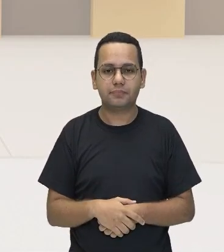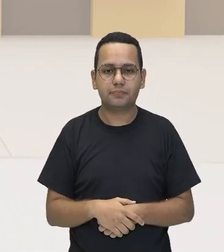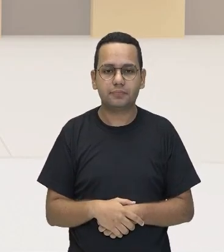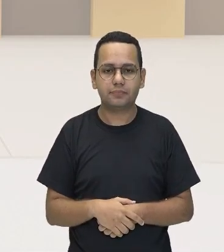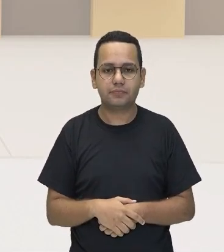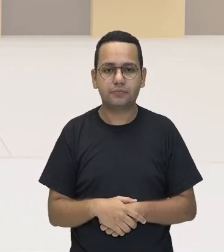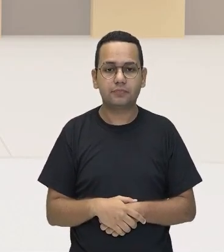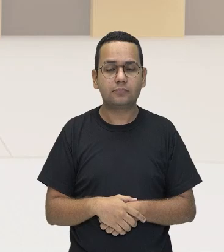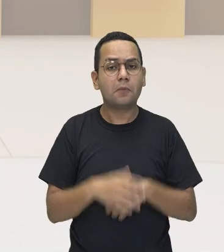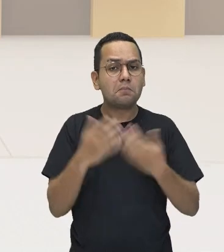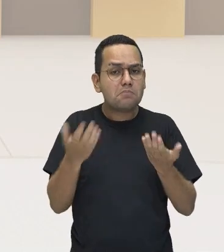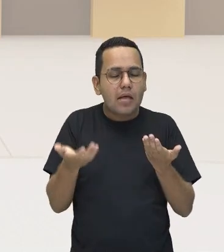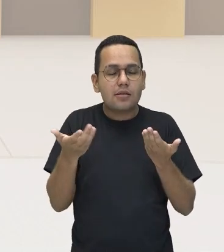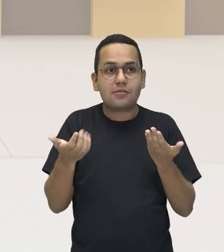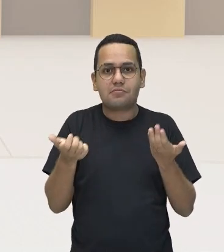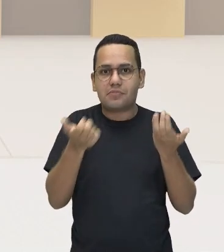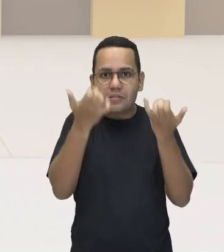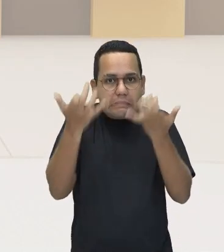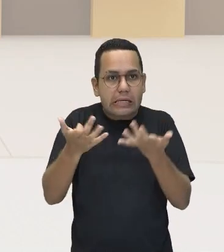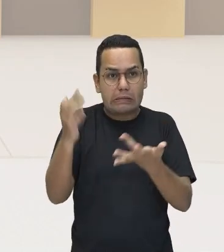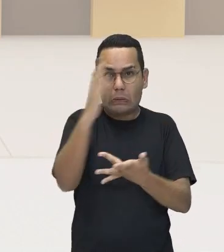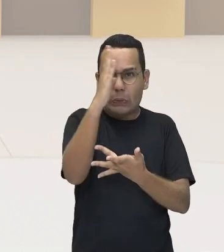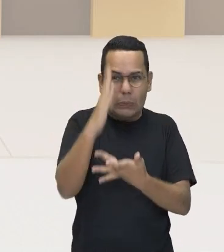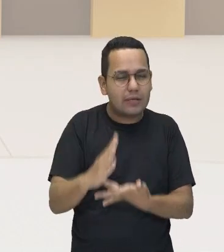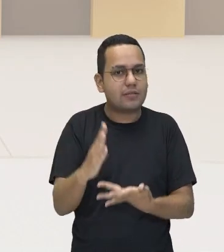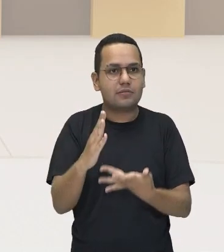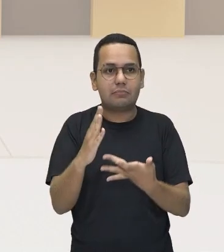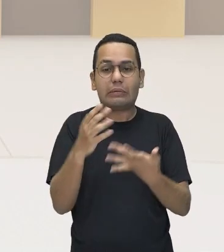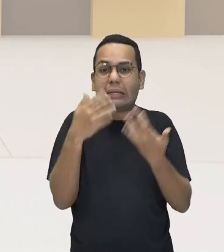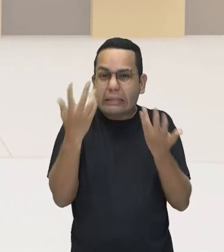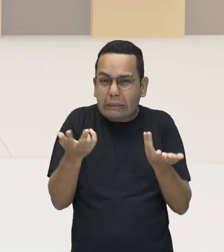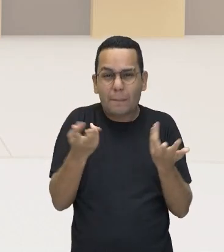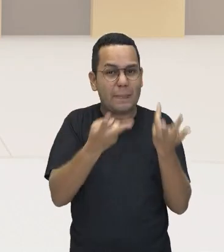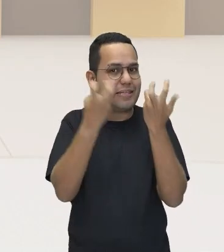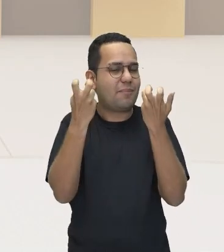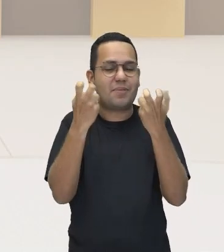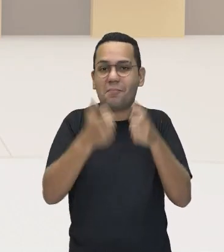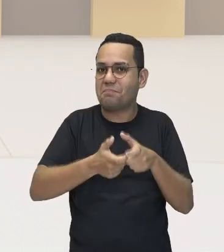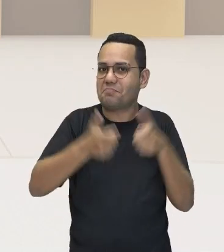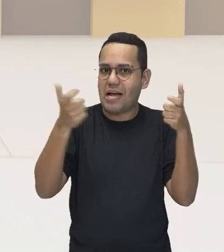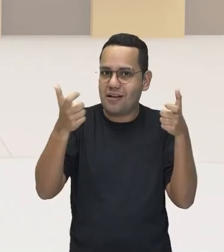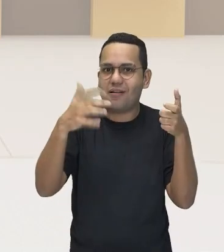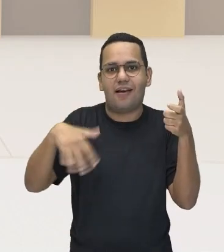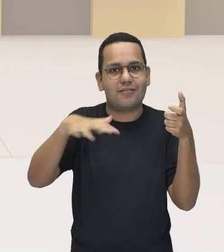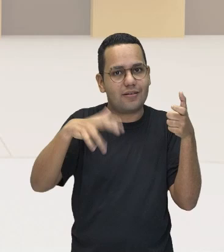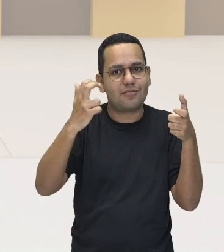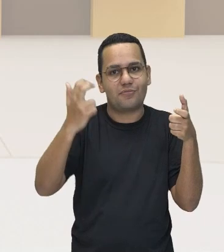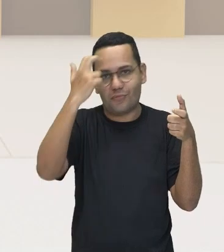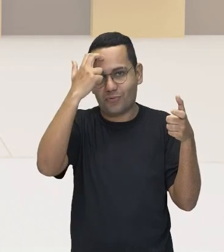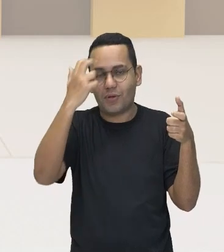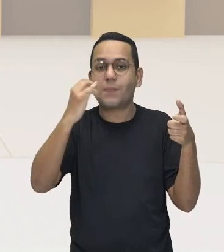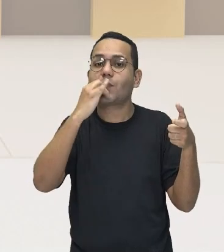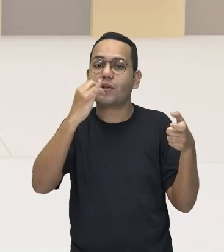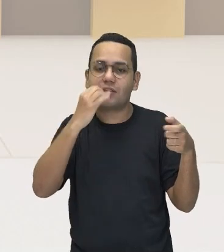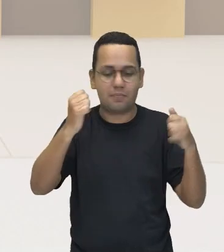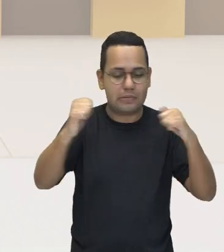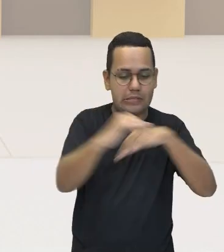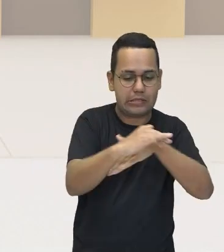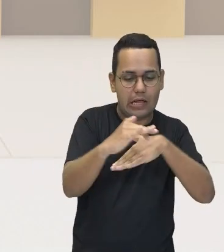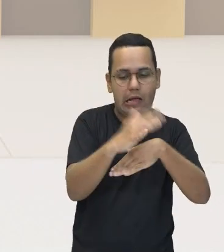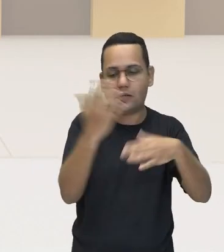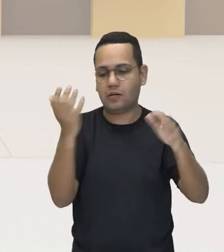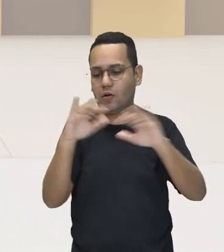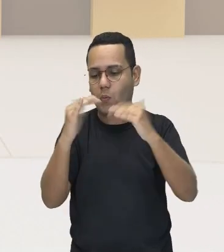de Brasil, aumenta mais ainda, de estado para estado, de cidade para cidade, de comunidade para